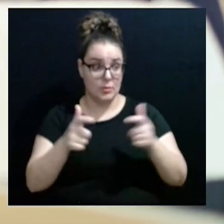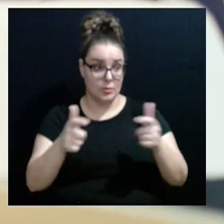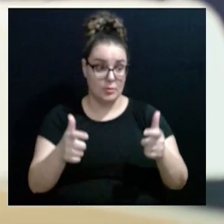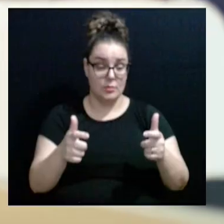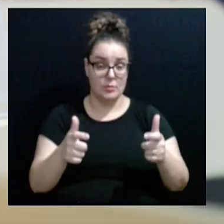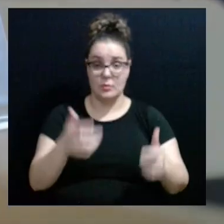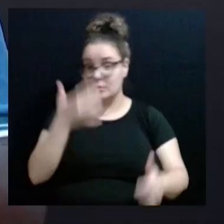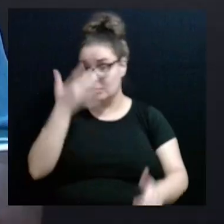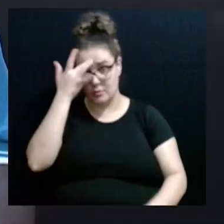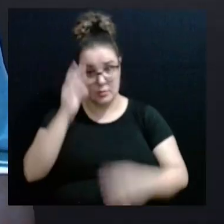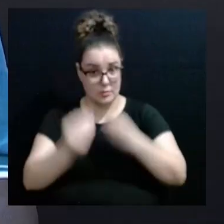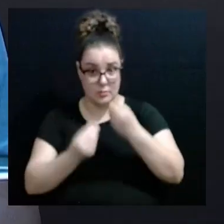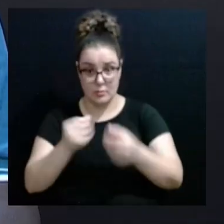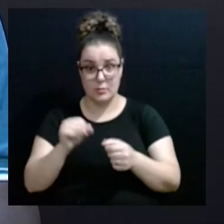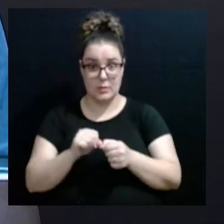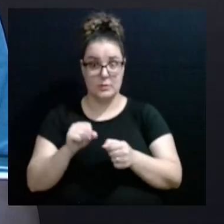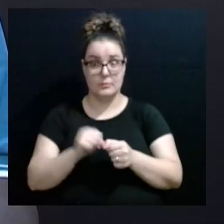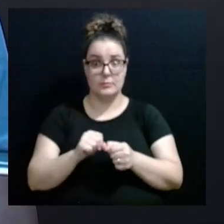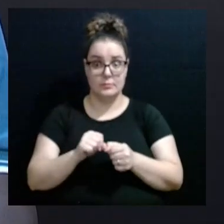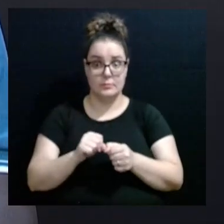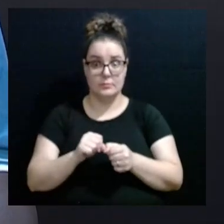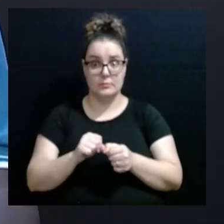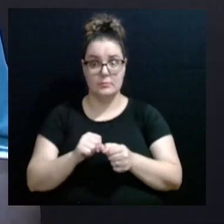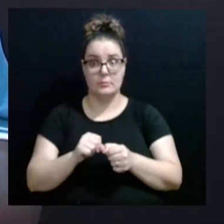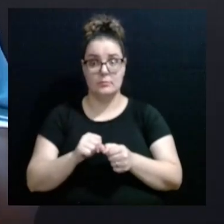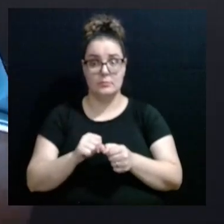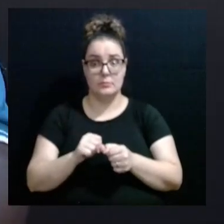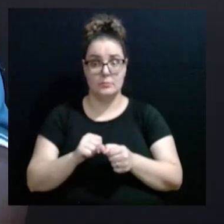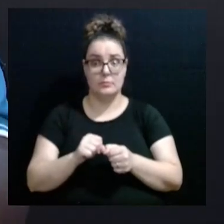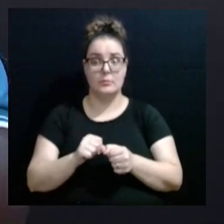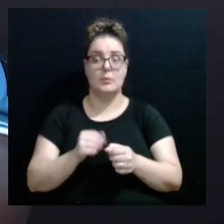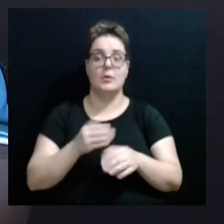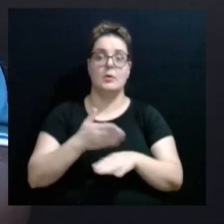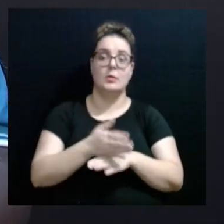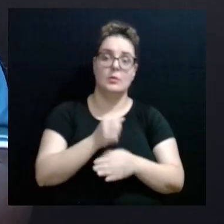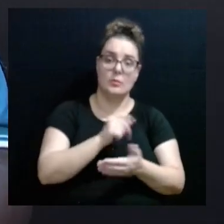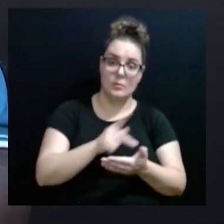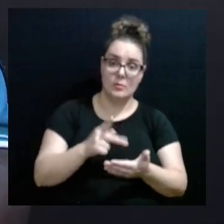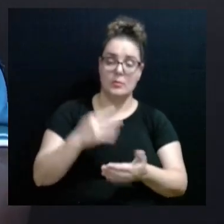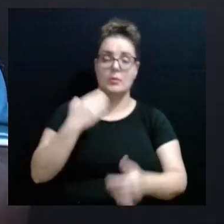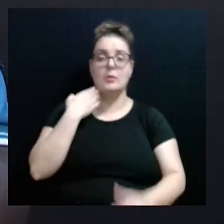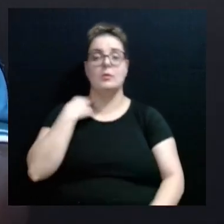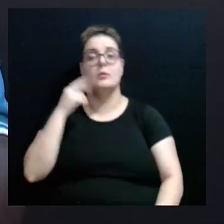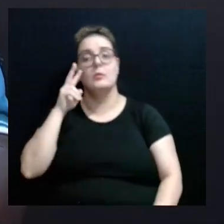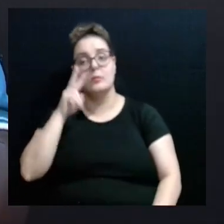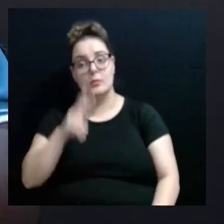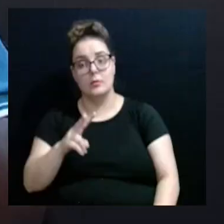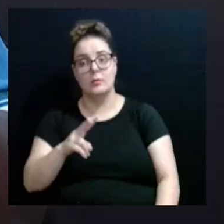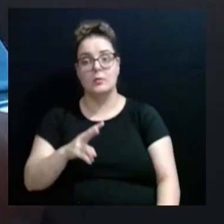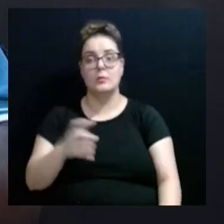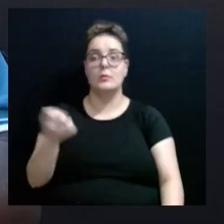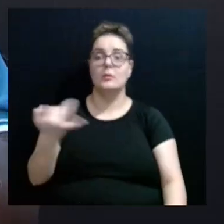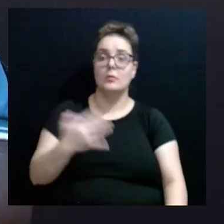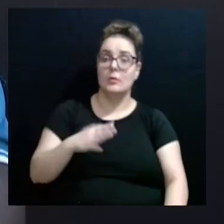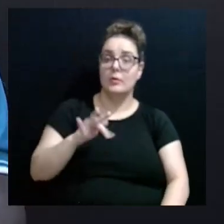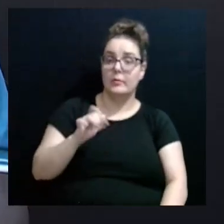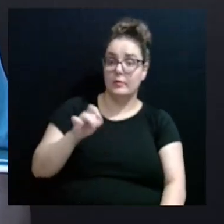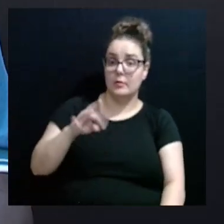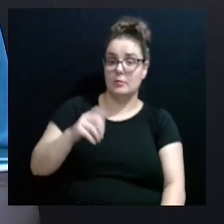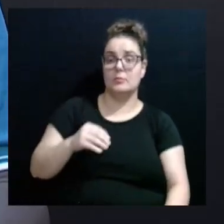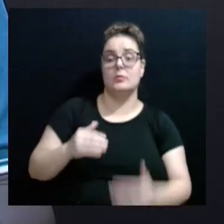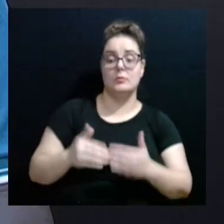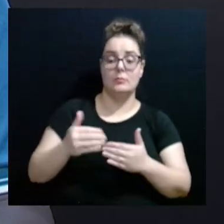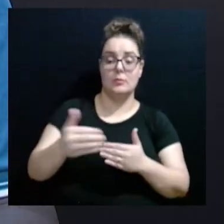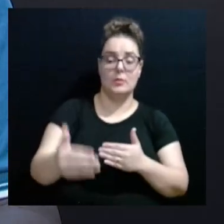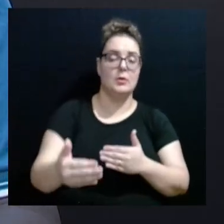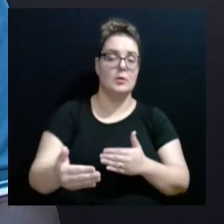fazer, entre, né, no aplicativo do seu banco, veja quanto que estão as faturas futuras, atual e a